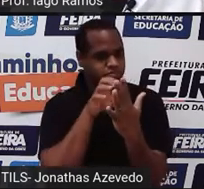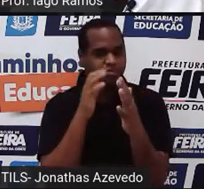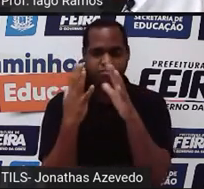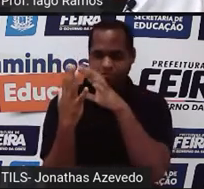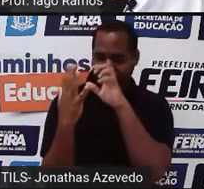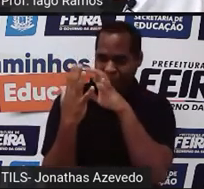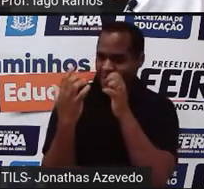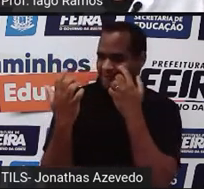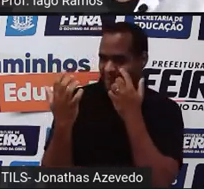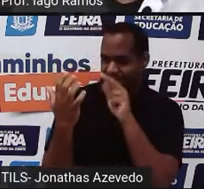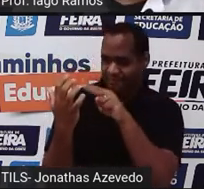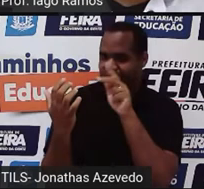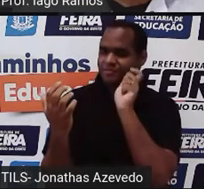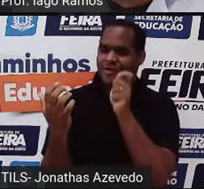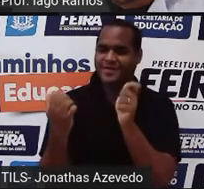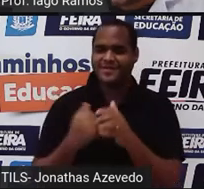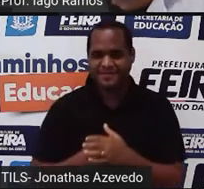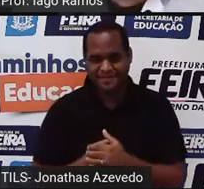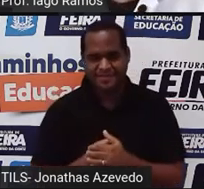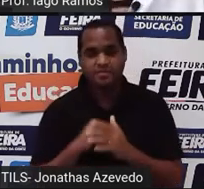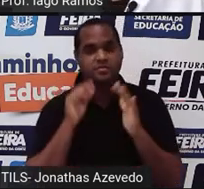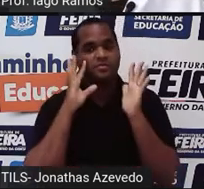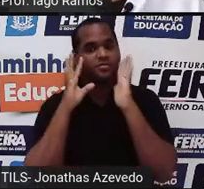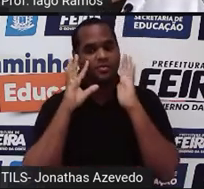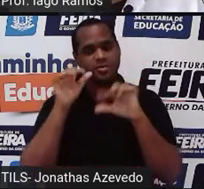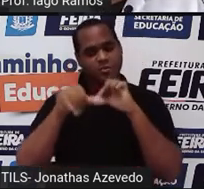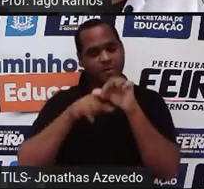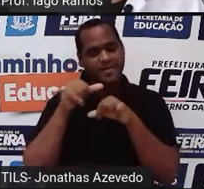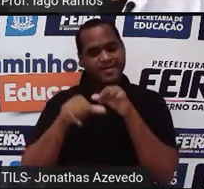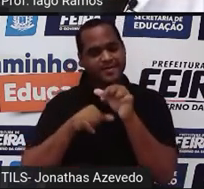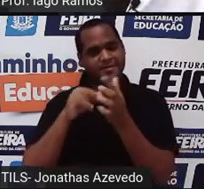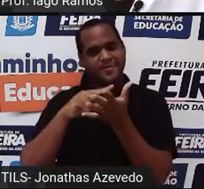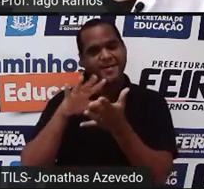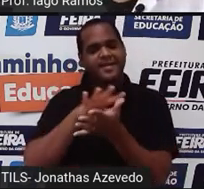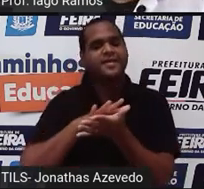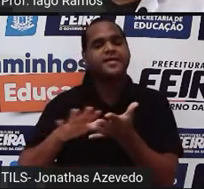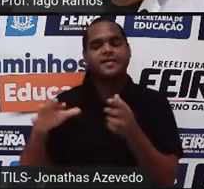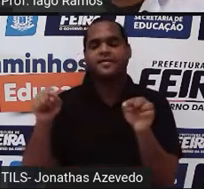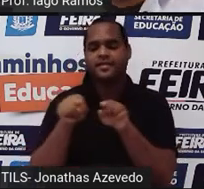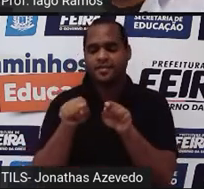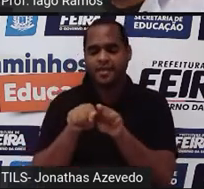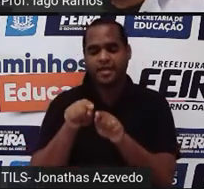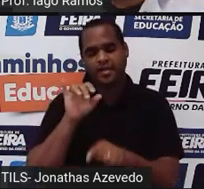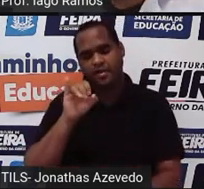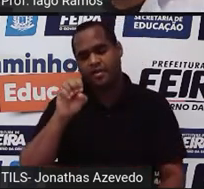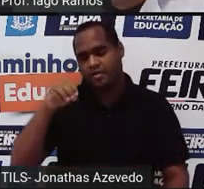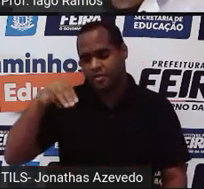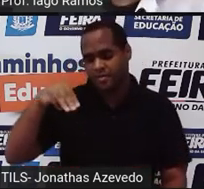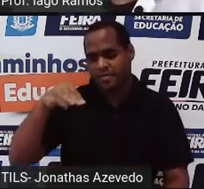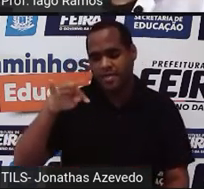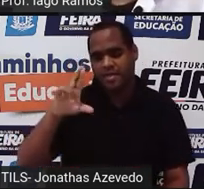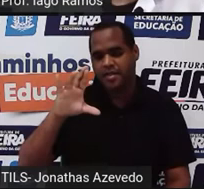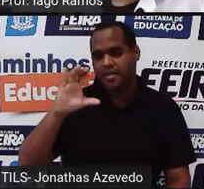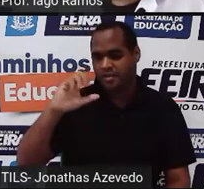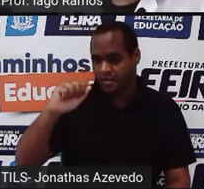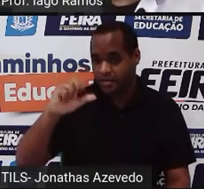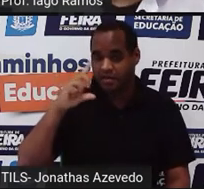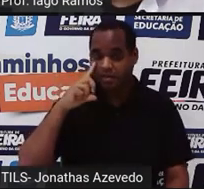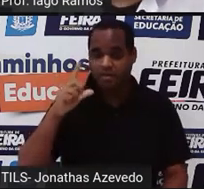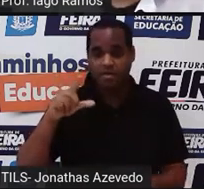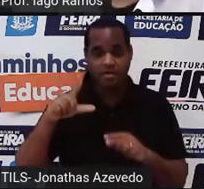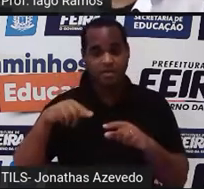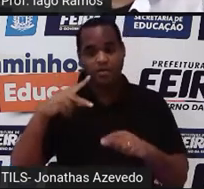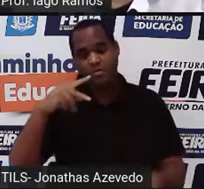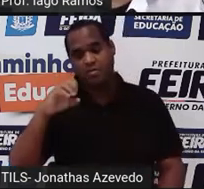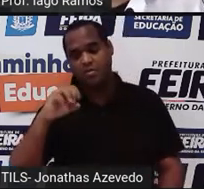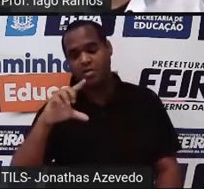a reflexão, transformação geométrica isométrica com figuras planas ou